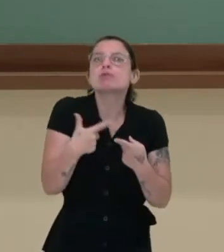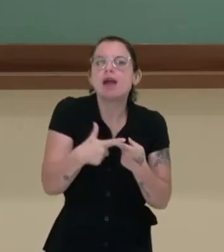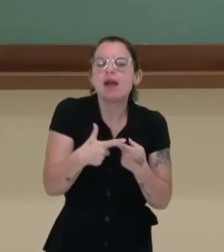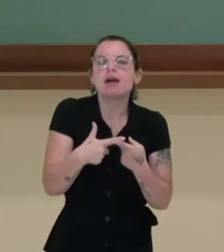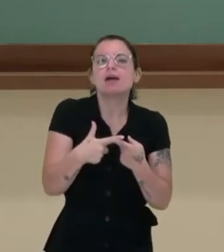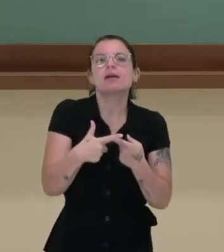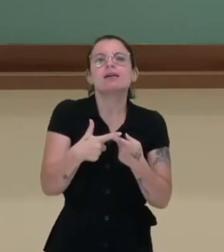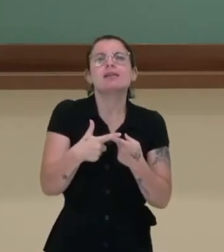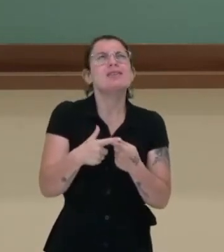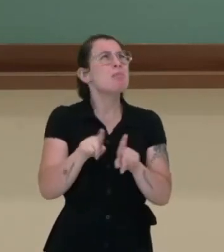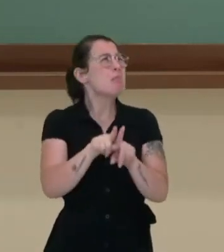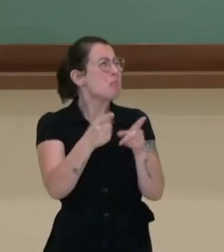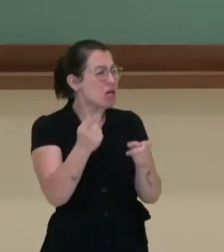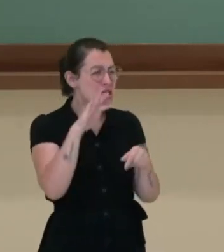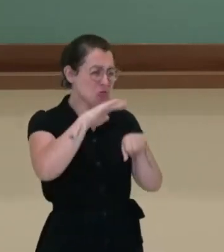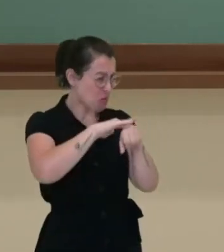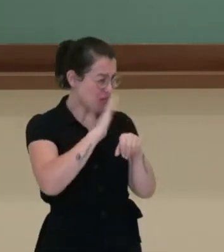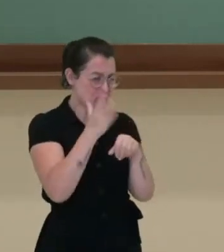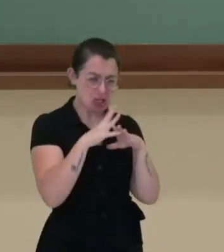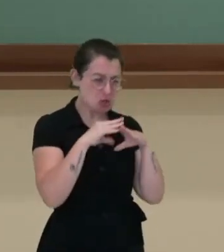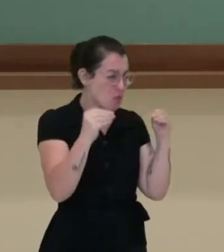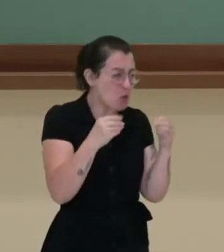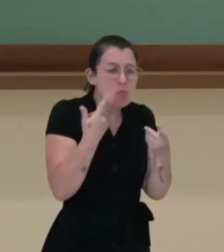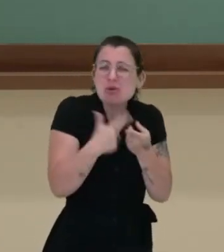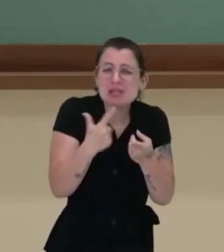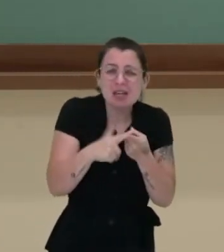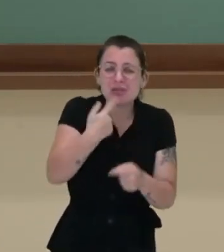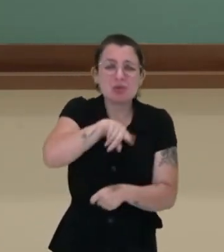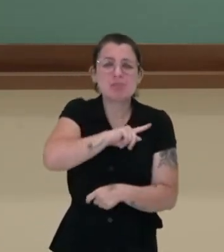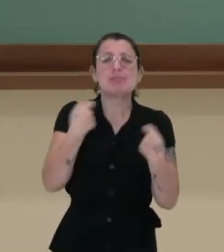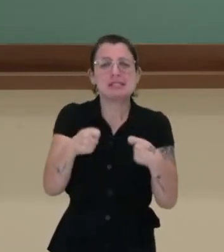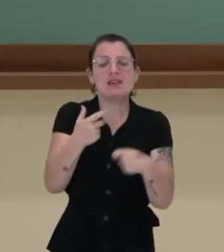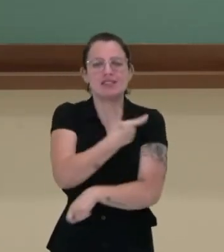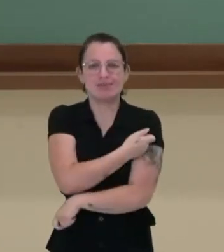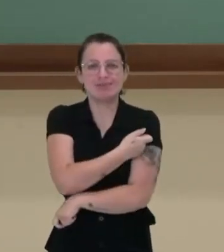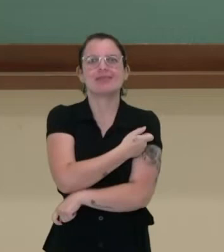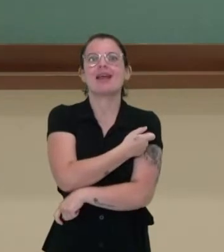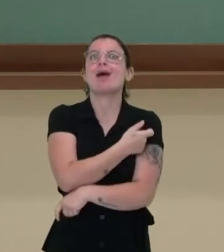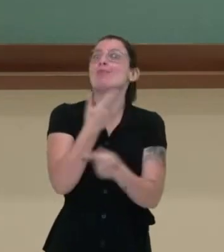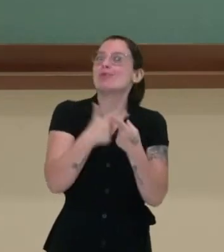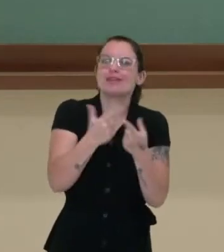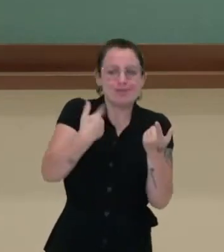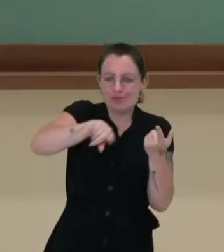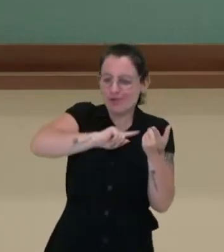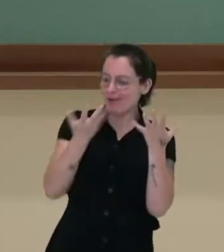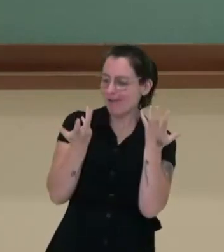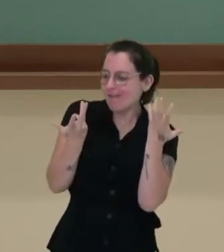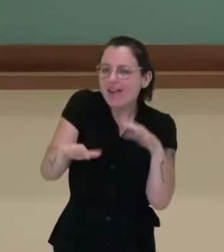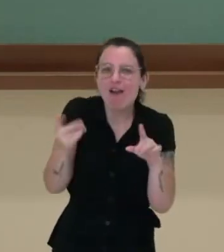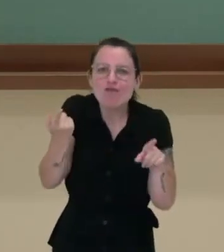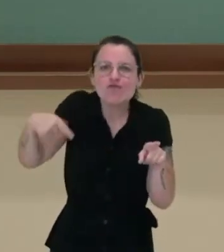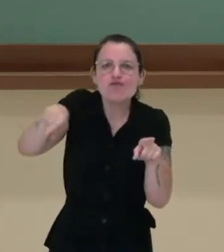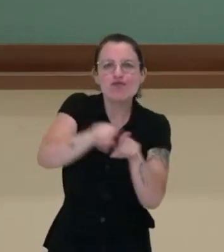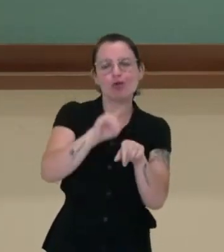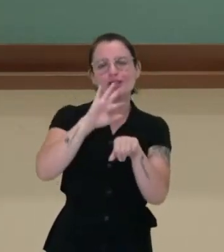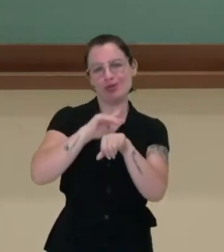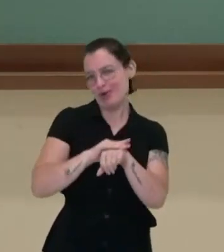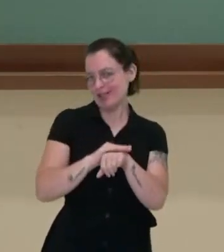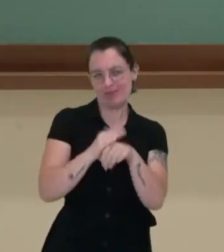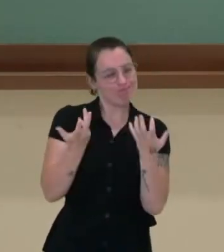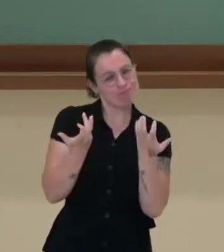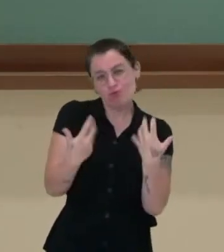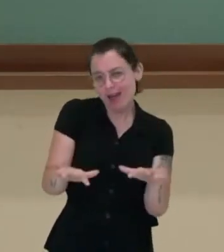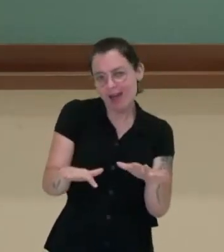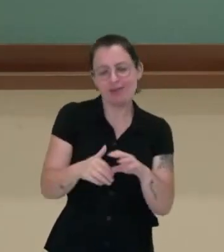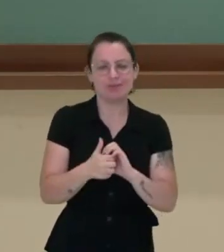mais que a doença tenha sido erradicada? Justamente para que ela não volte mesmo, para que a gente não abra